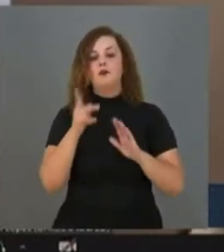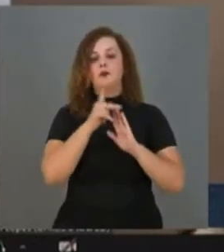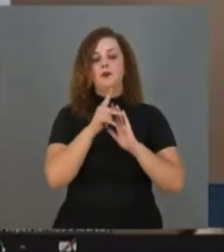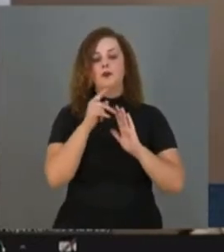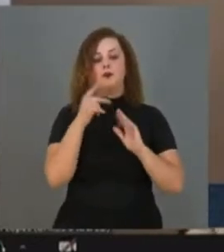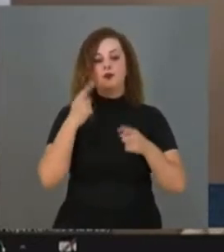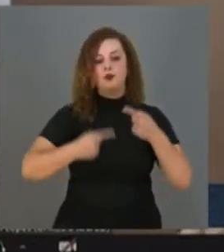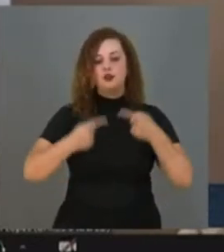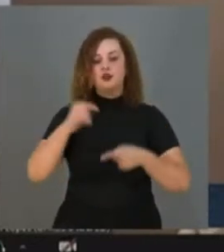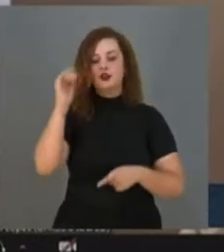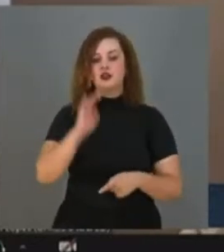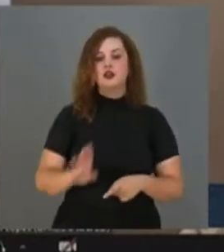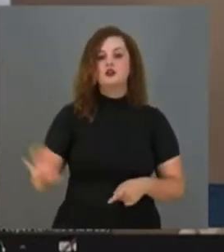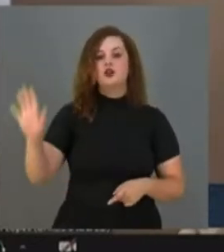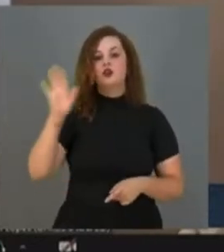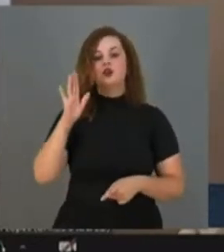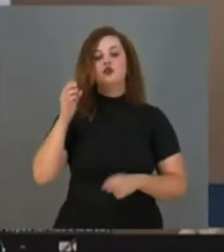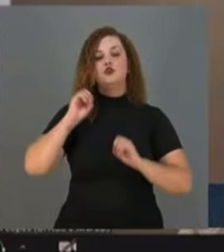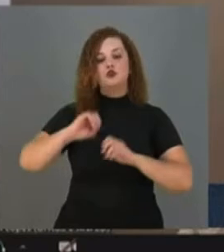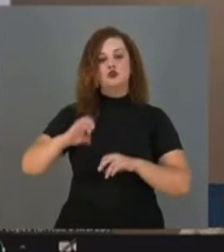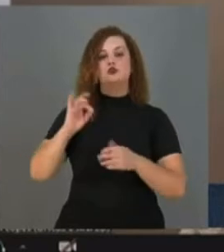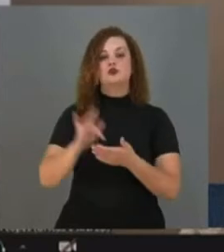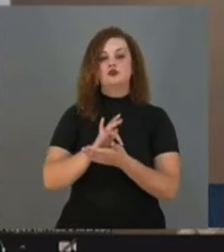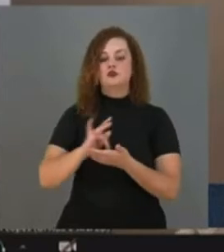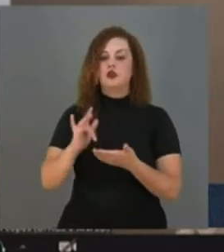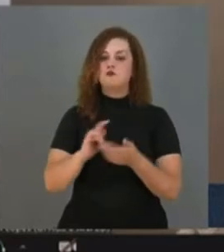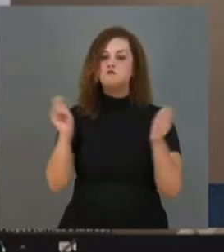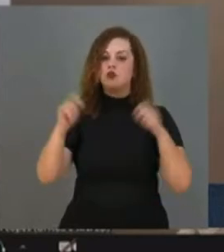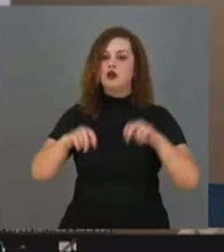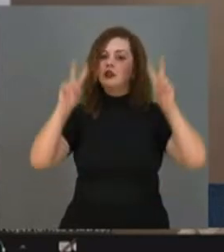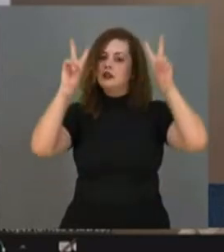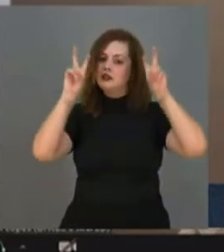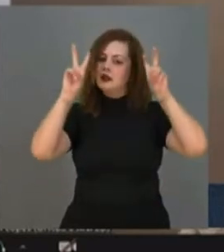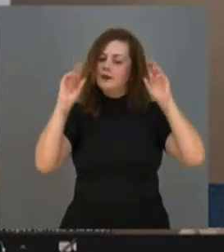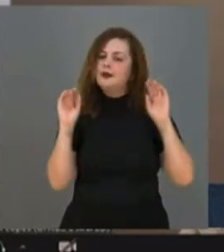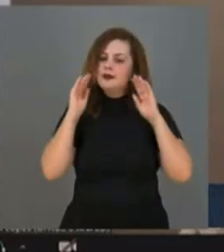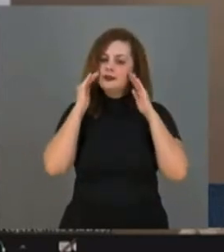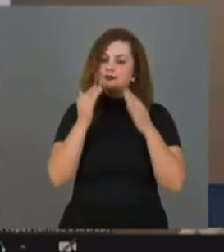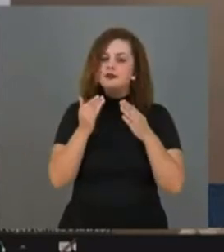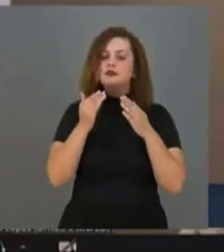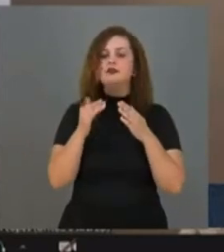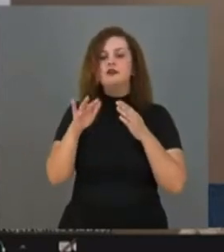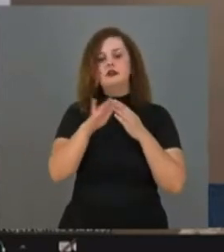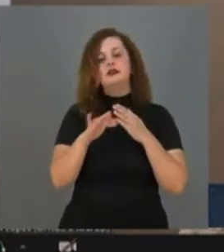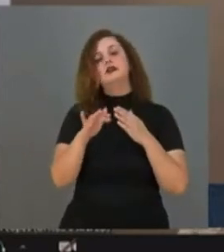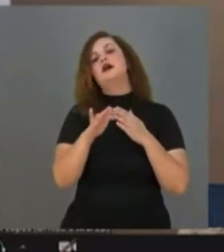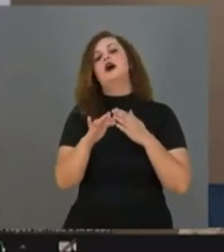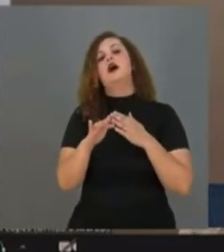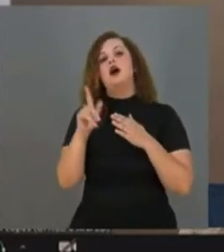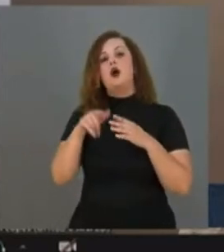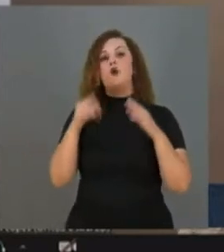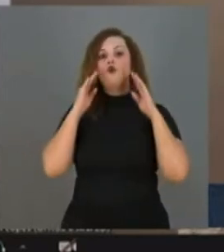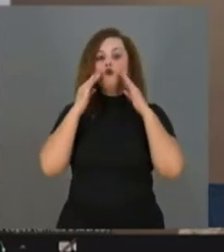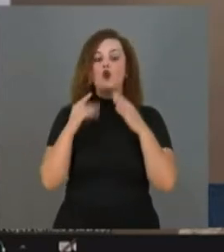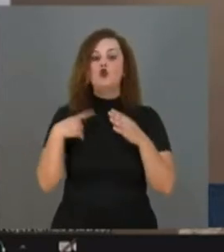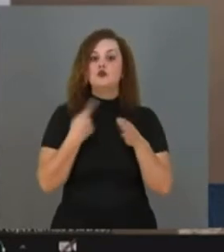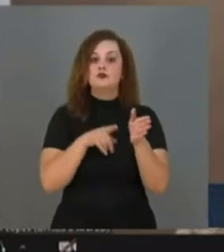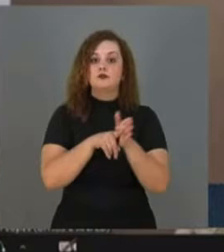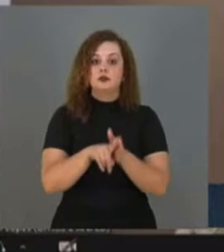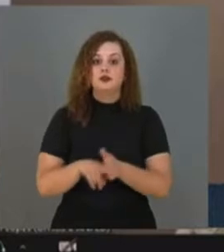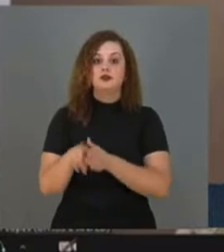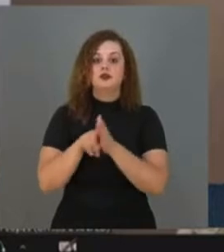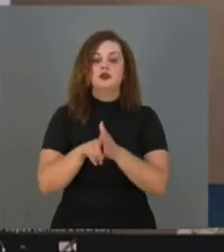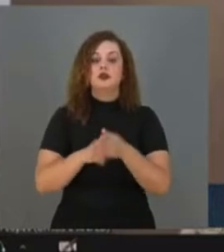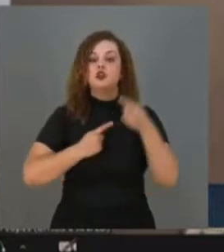Educação Digital, né, vão se limitar a alguns temas específicos, né, dessa matéria que vem sendo o foco das pesquisas